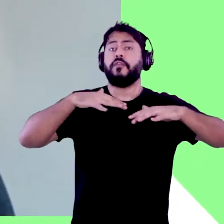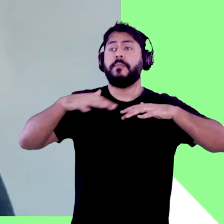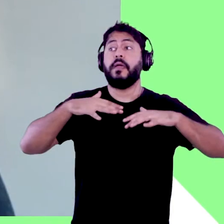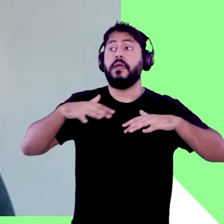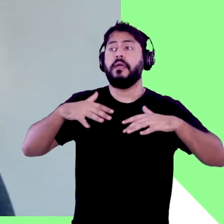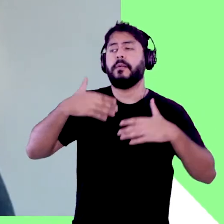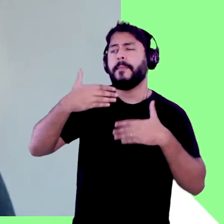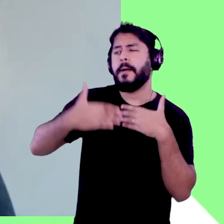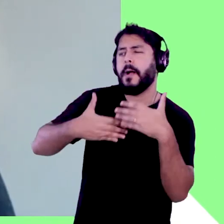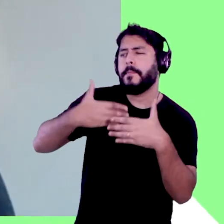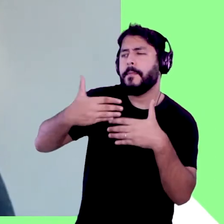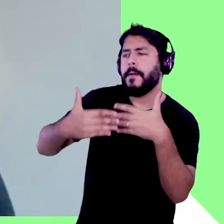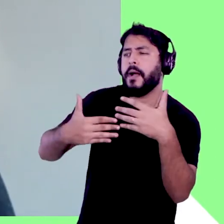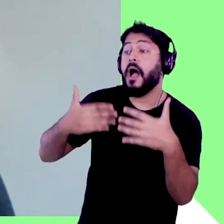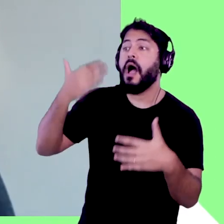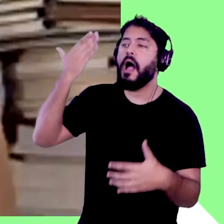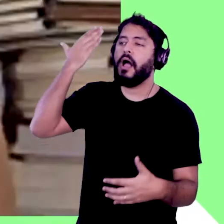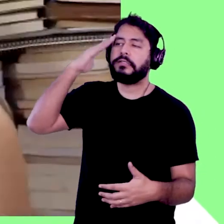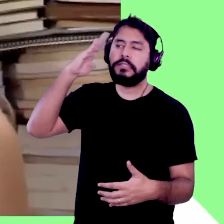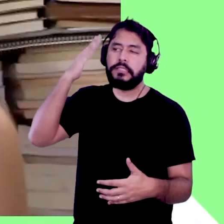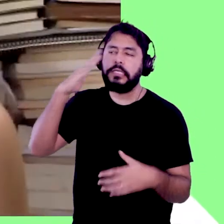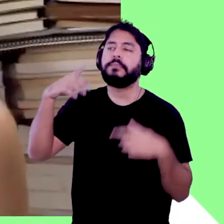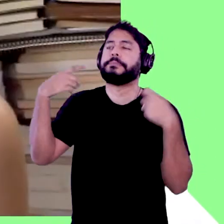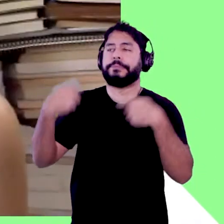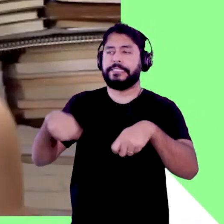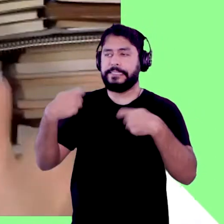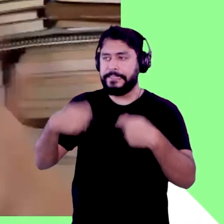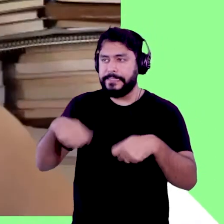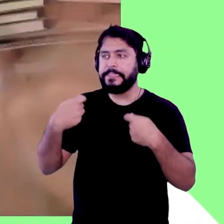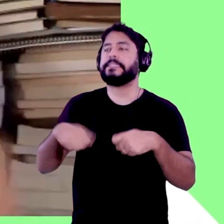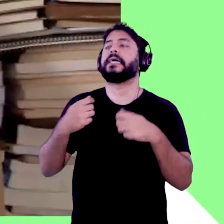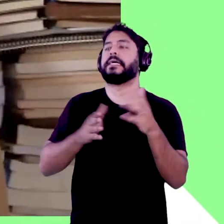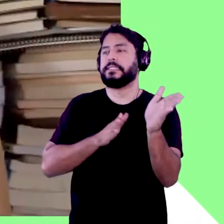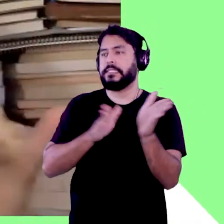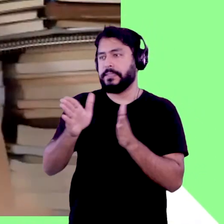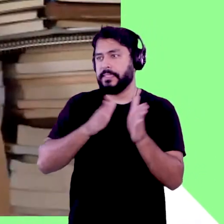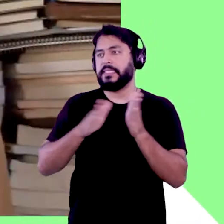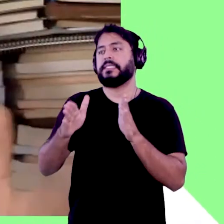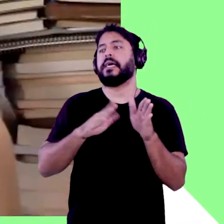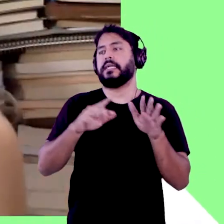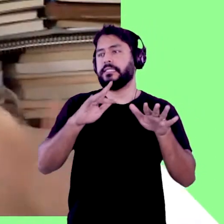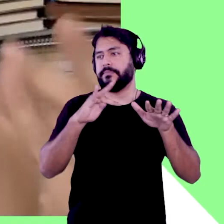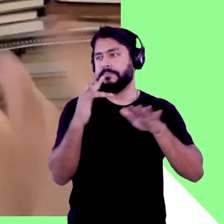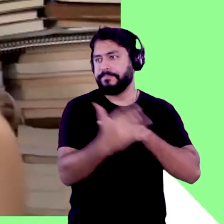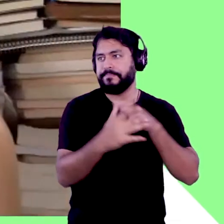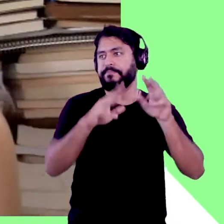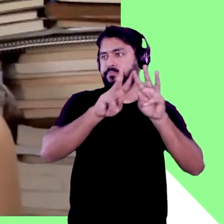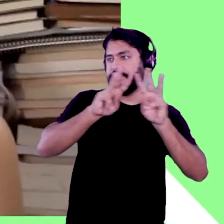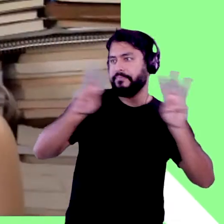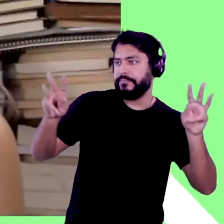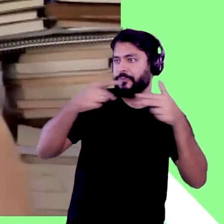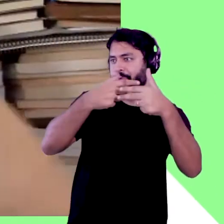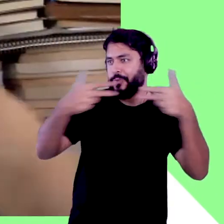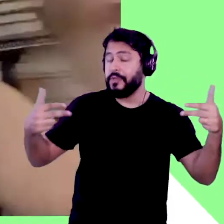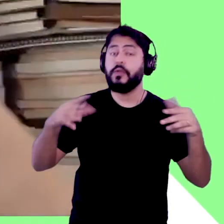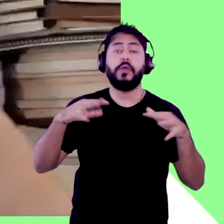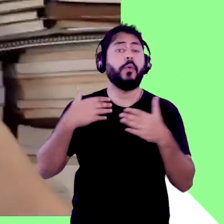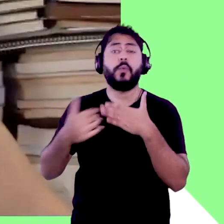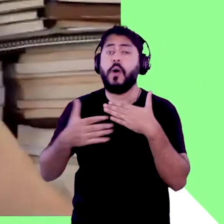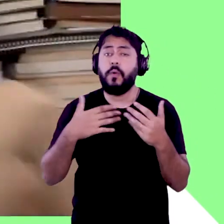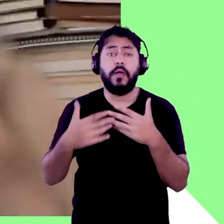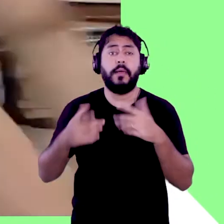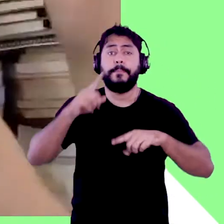que a gente precisa investir em acessibilidade digital. Então, todos os produtos e serviços que a gente construir, eu